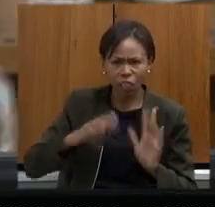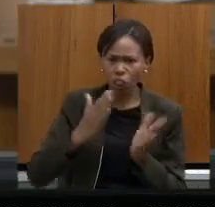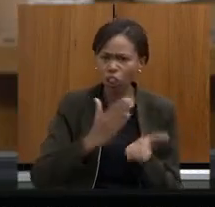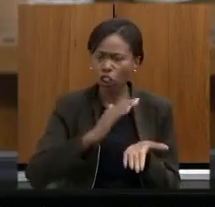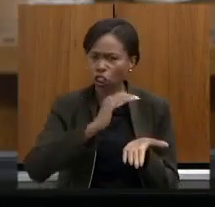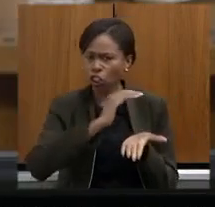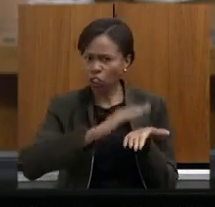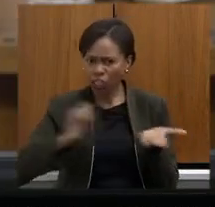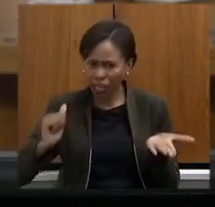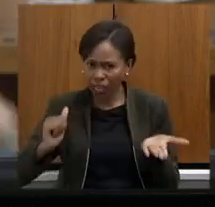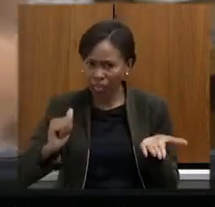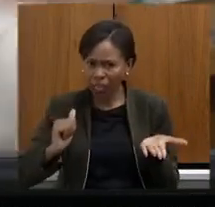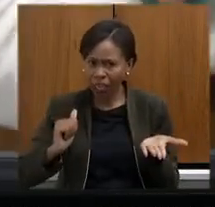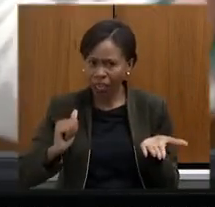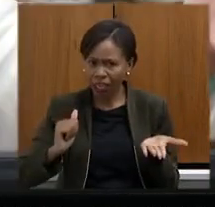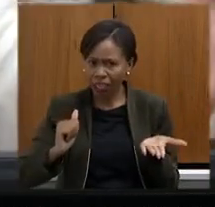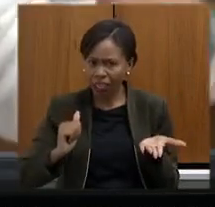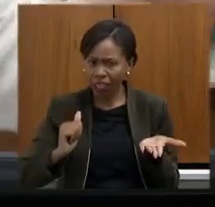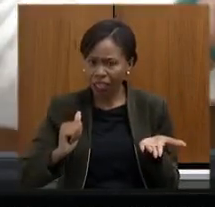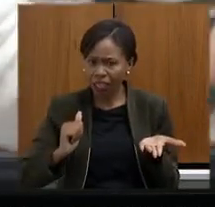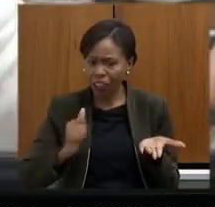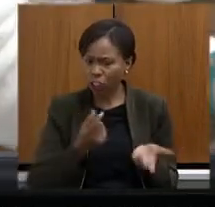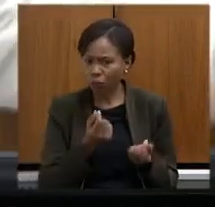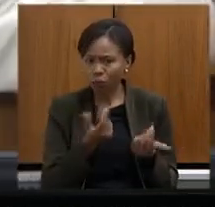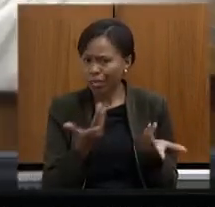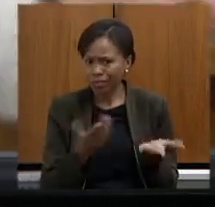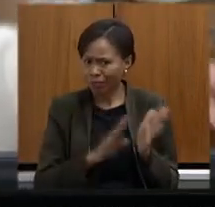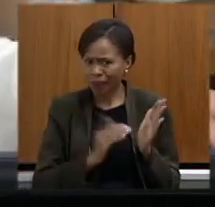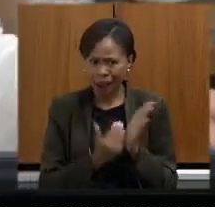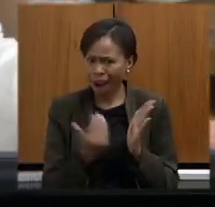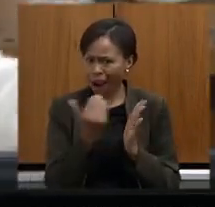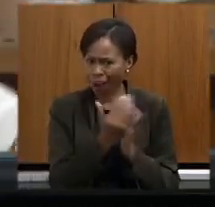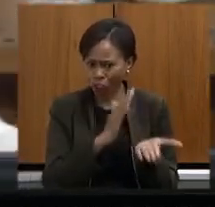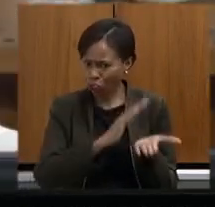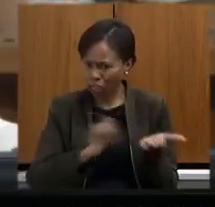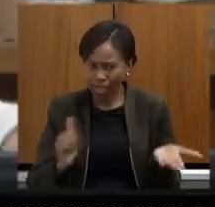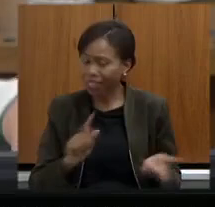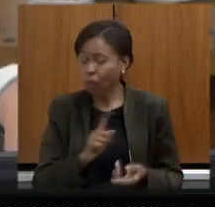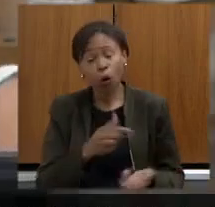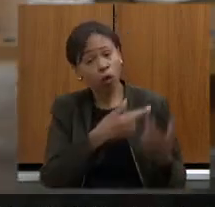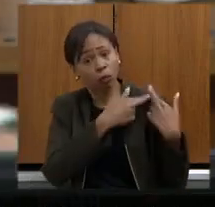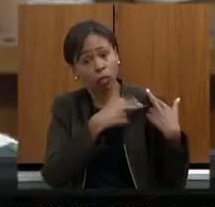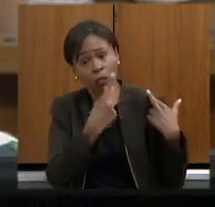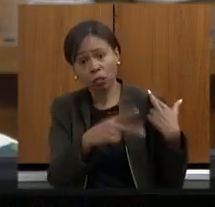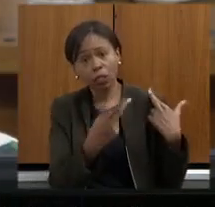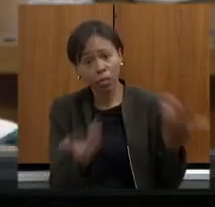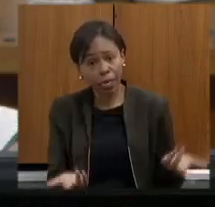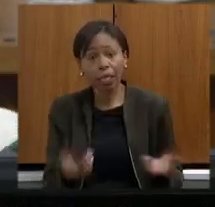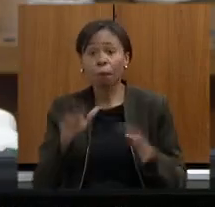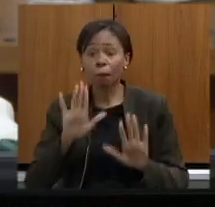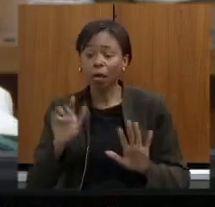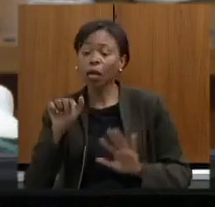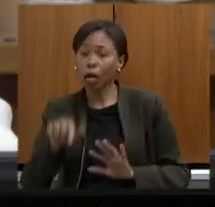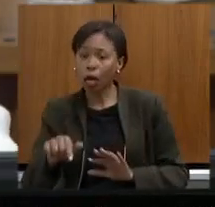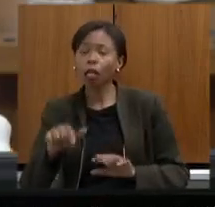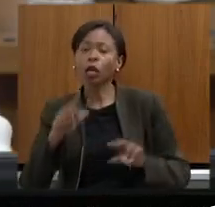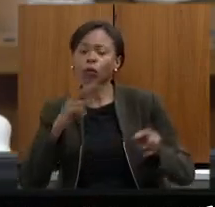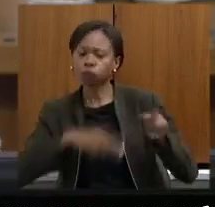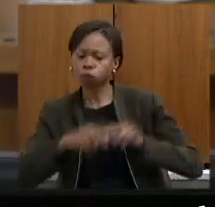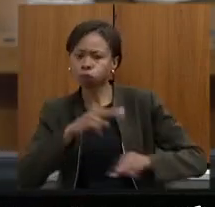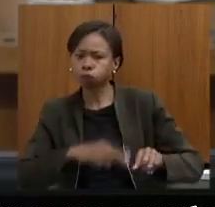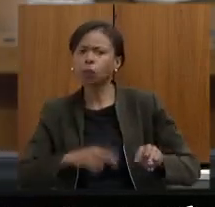do montante de obrigações dela o Fado sobrepreço mas se o preço apurado pela auditoria